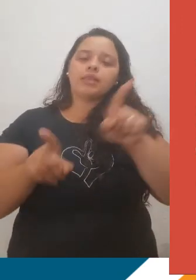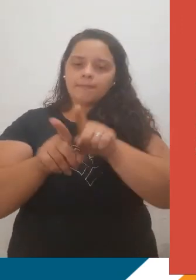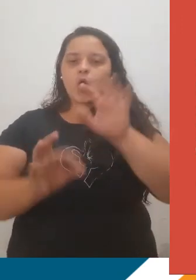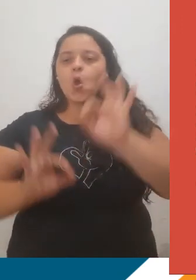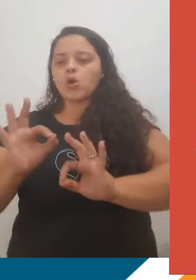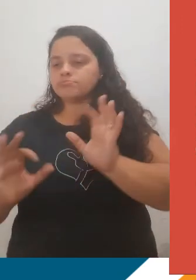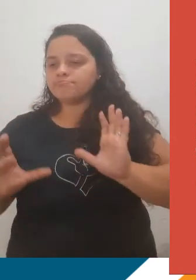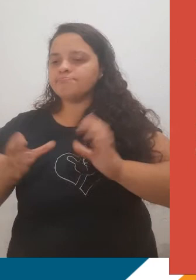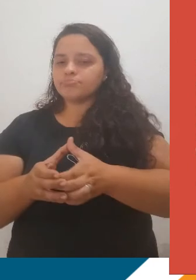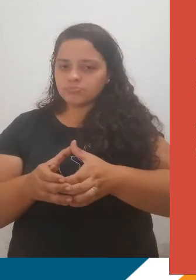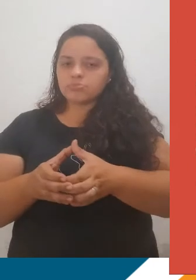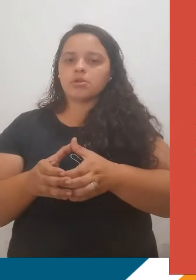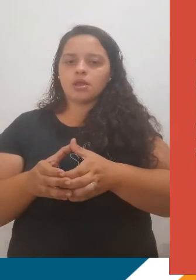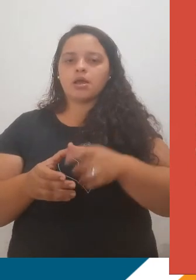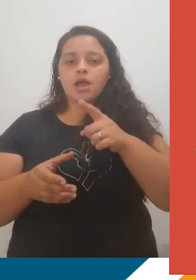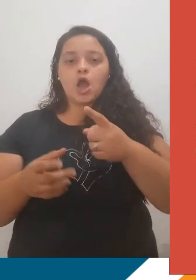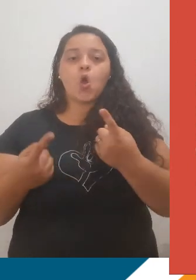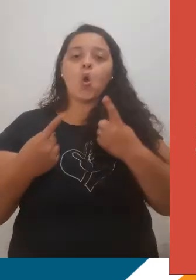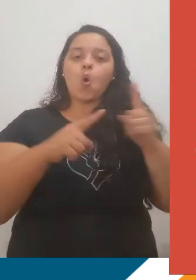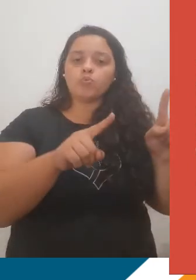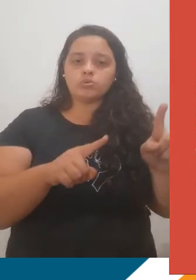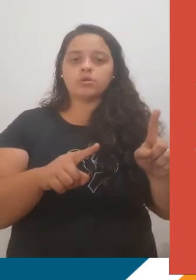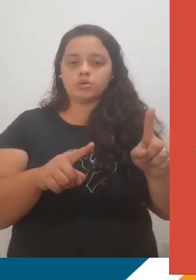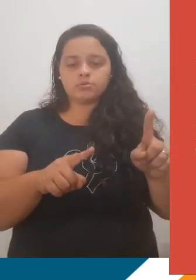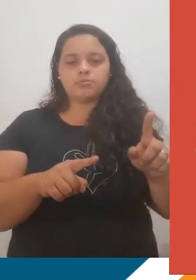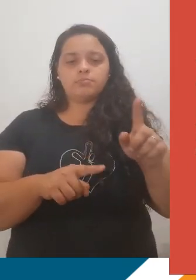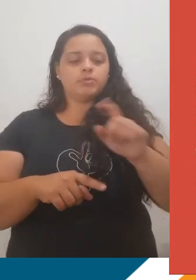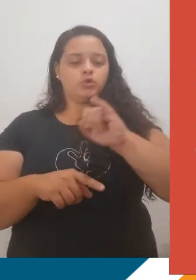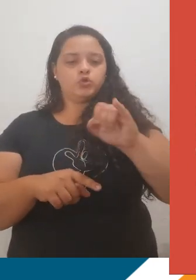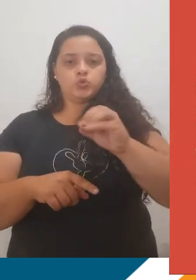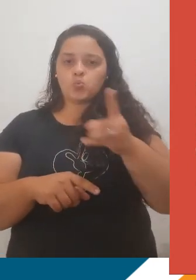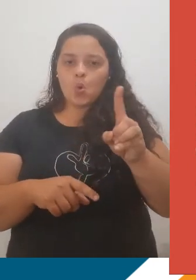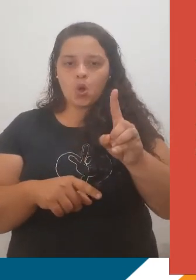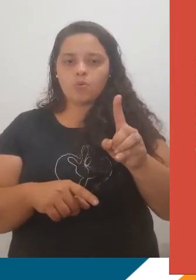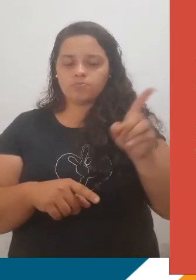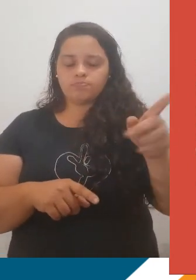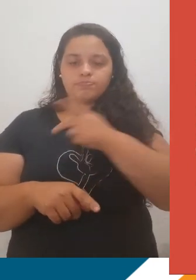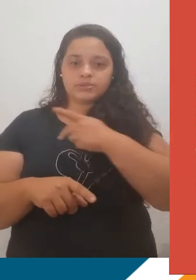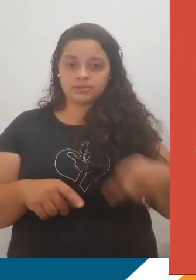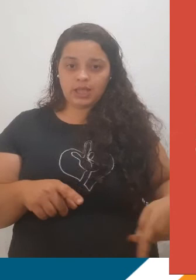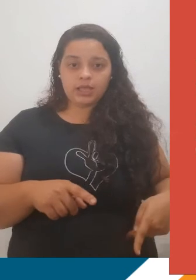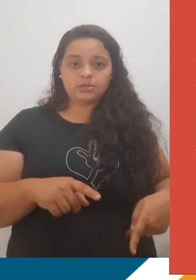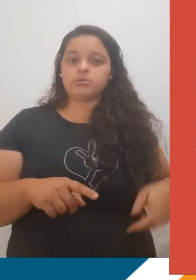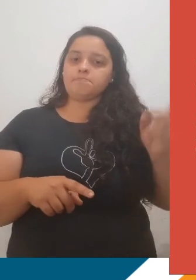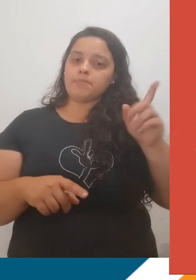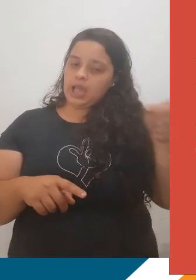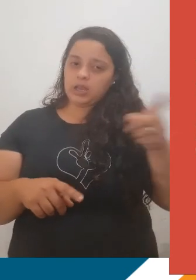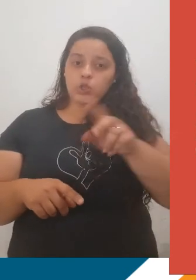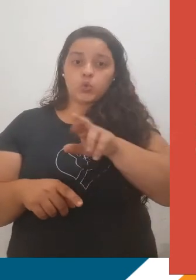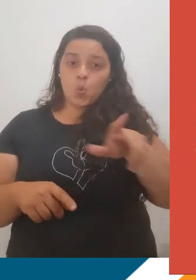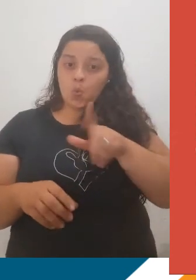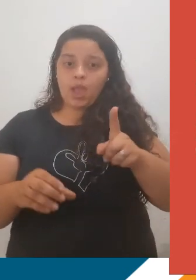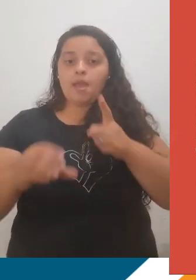perspectiva do anticomunismo, pois o João Goulart, apesar de não ser comunista, é acusado de comunista